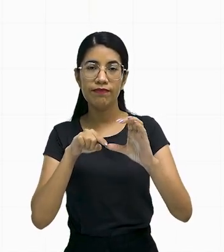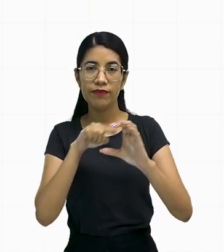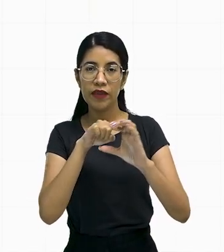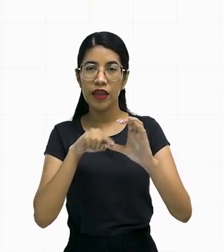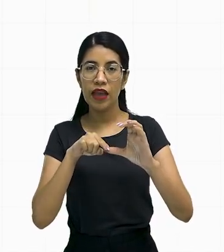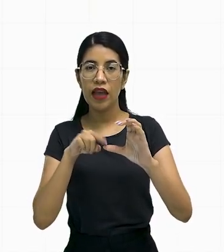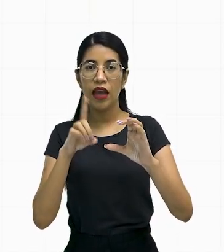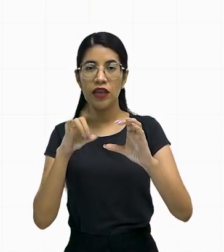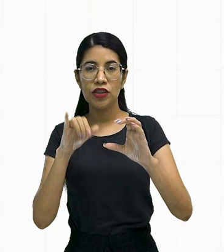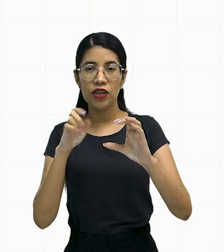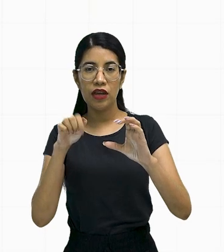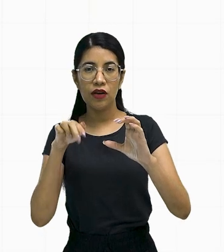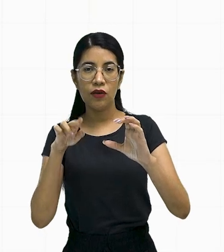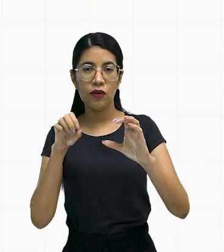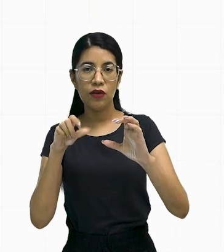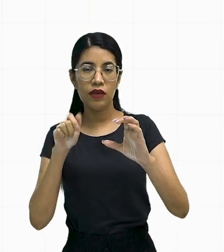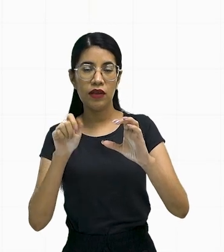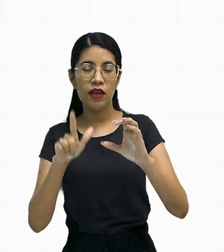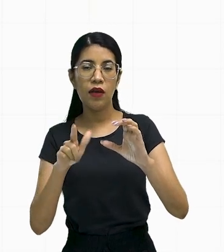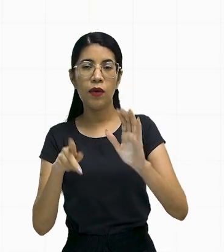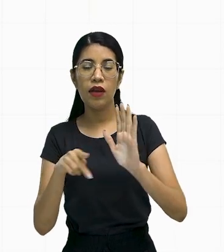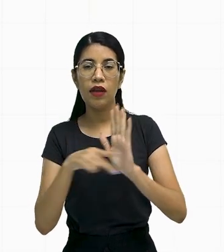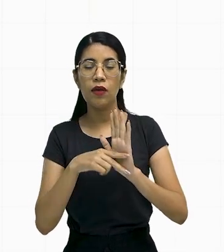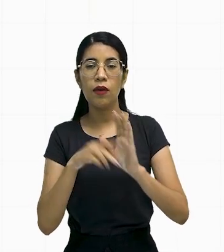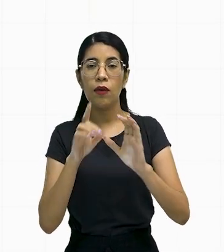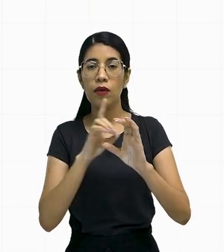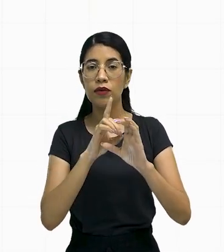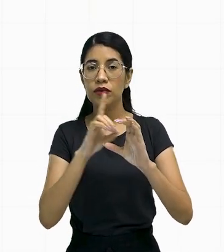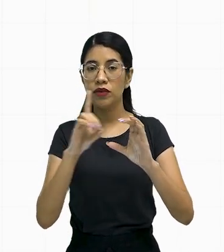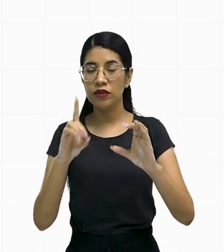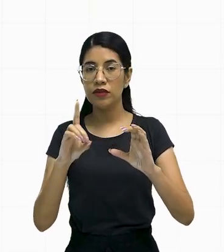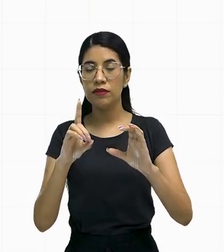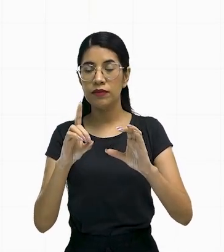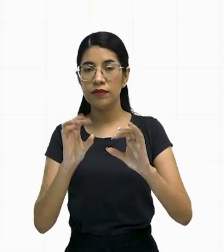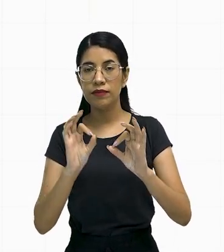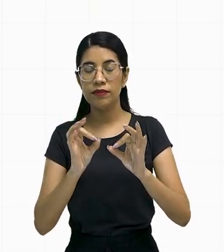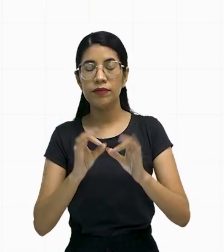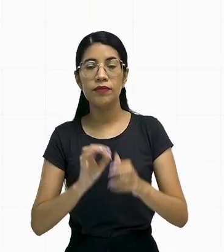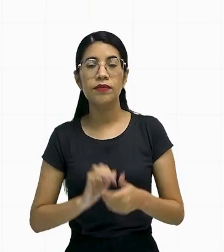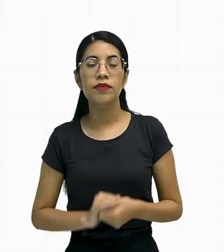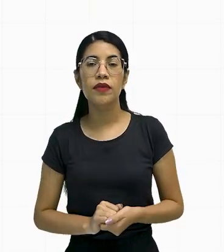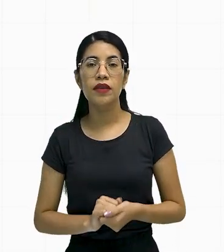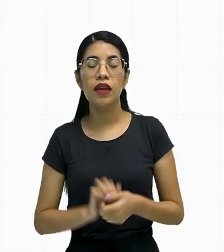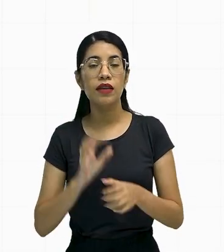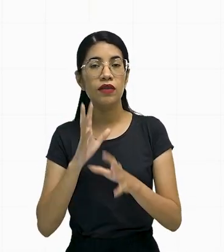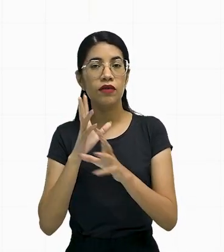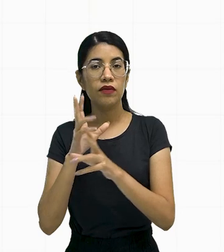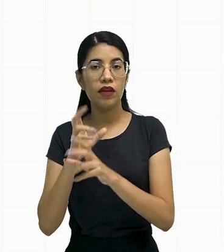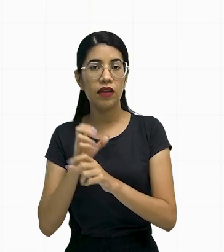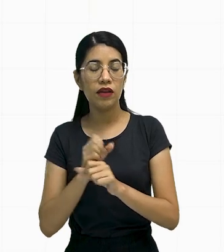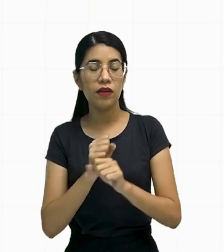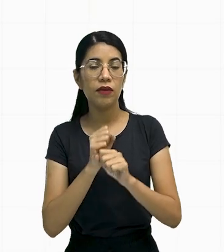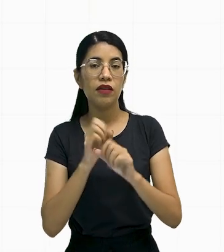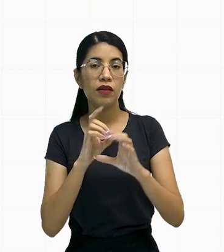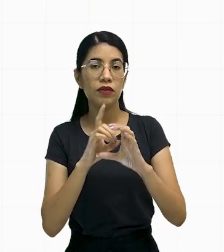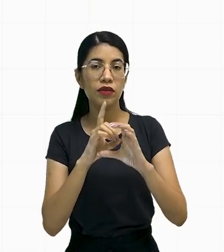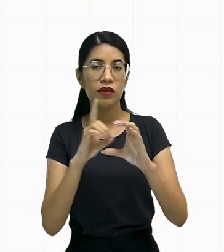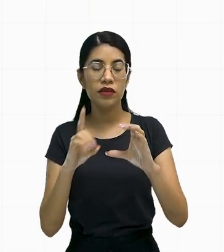desse quadrado equivale ao diâmetro da circunferência, tá bom? E aí você vai calcular esse